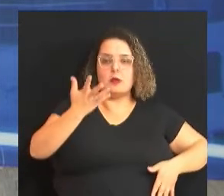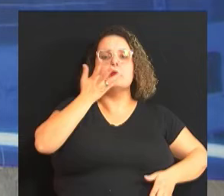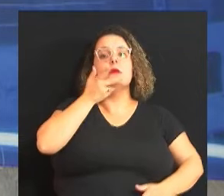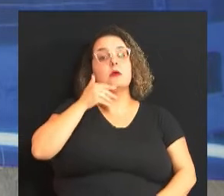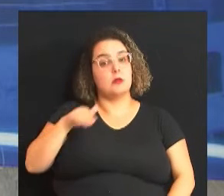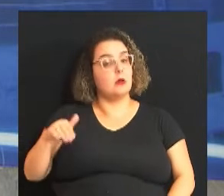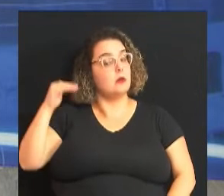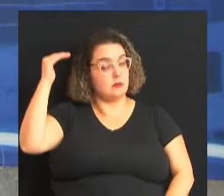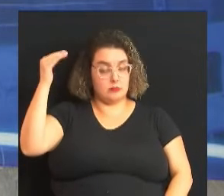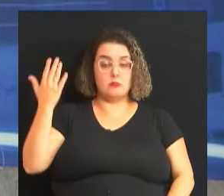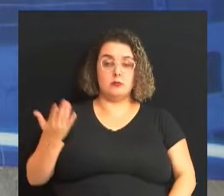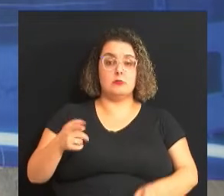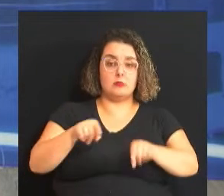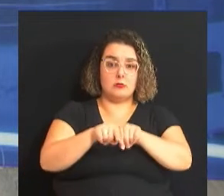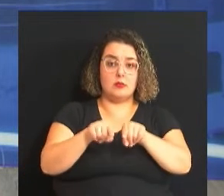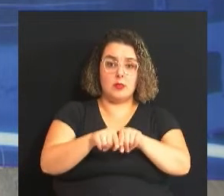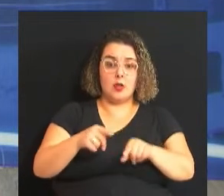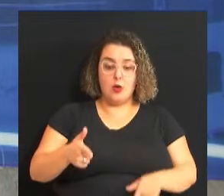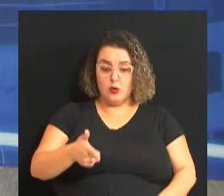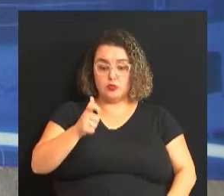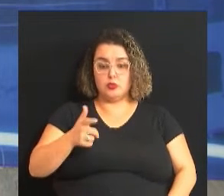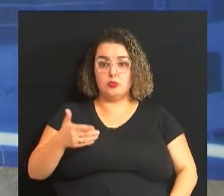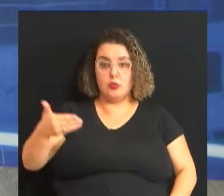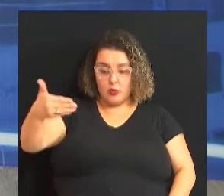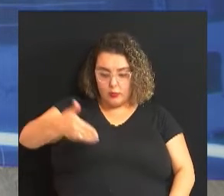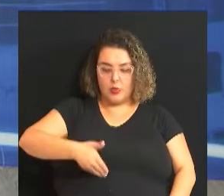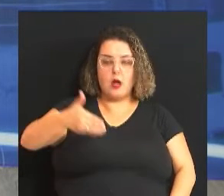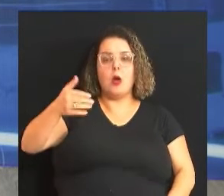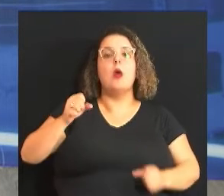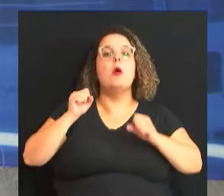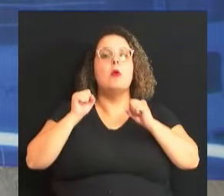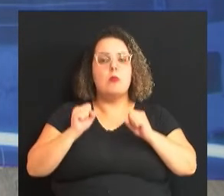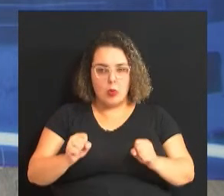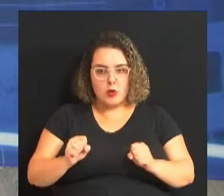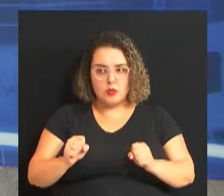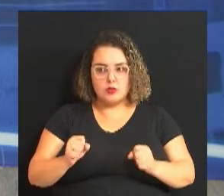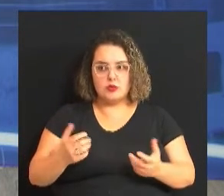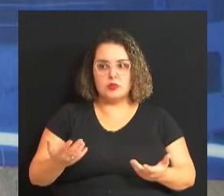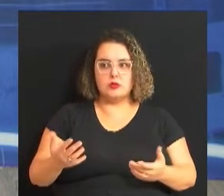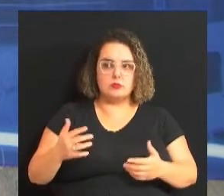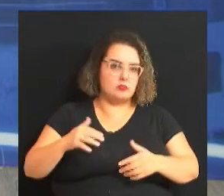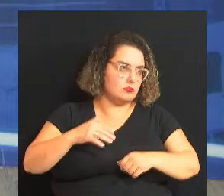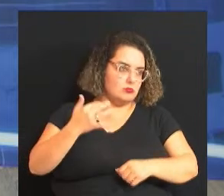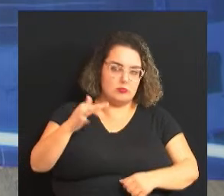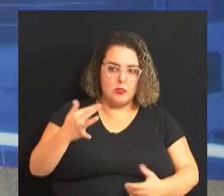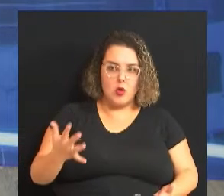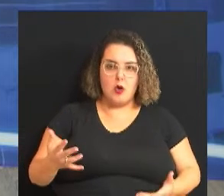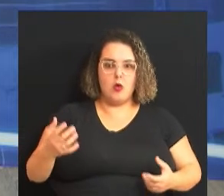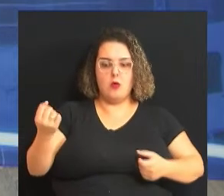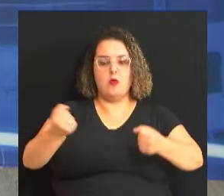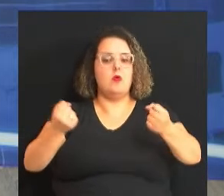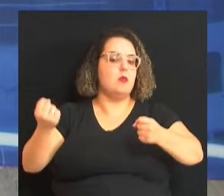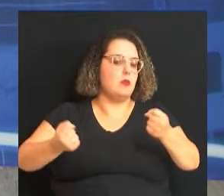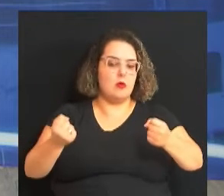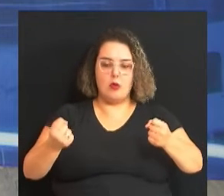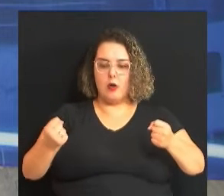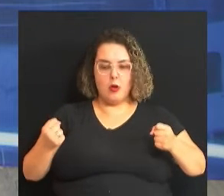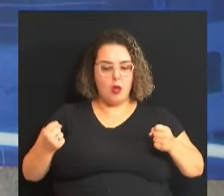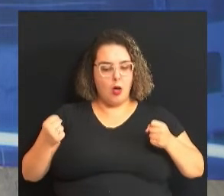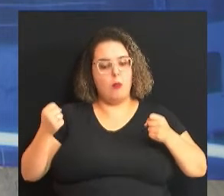adulto, esse tiro, essa facada pode lesar, ou você sofreu um acidente automobilístico por